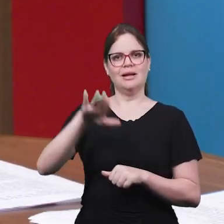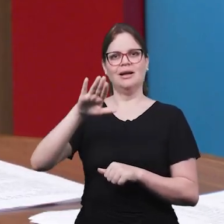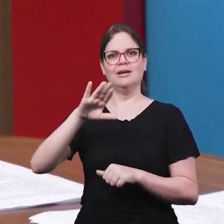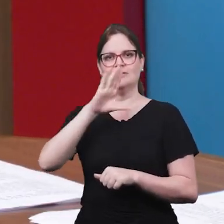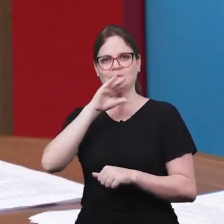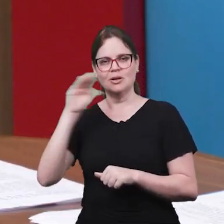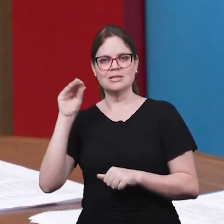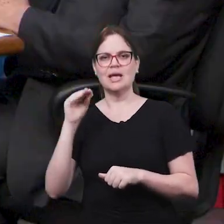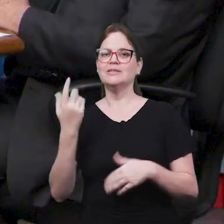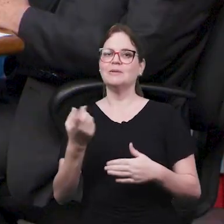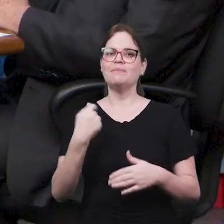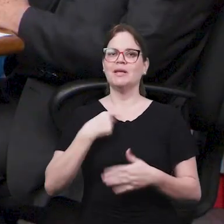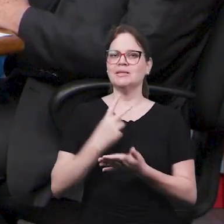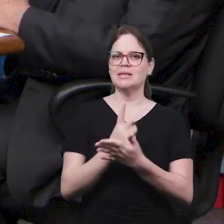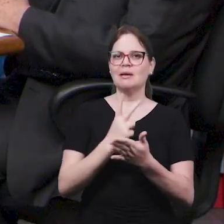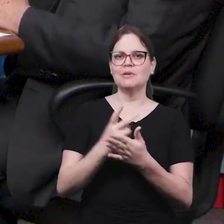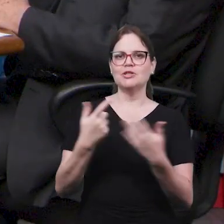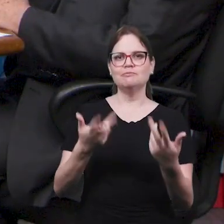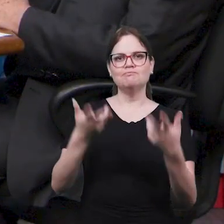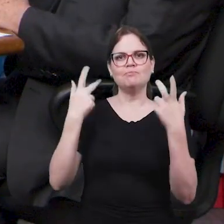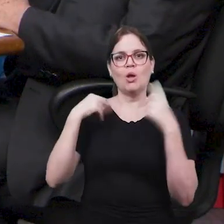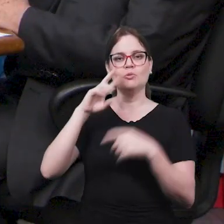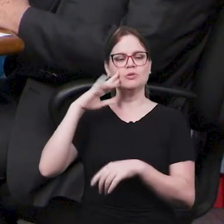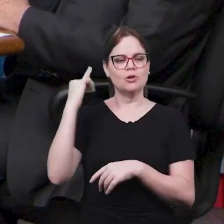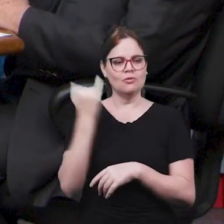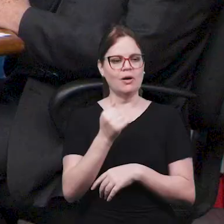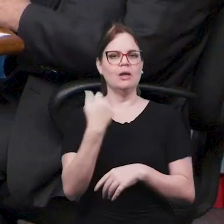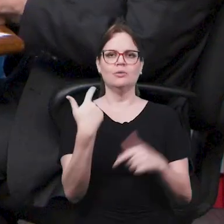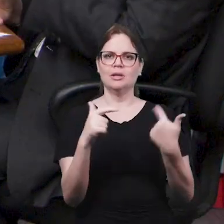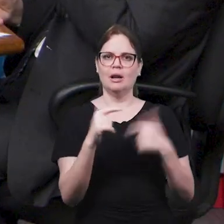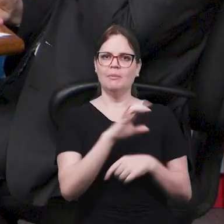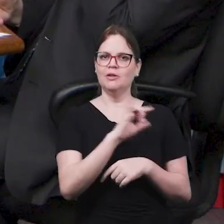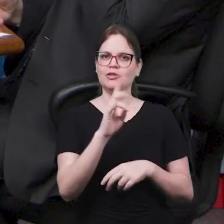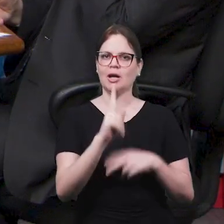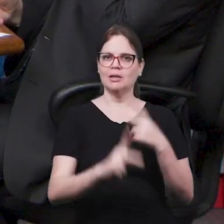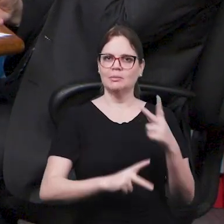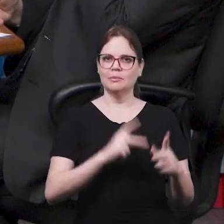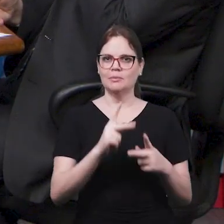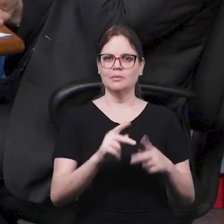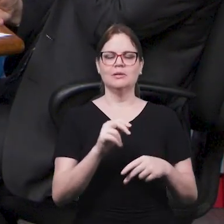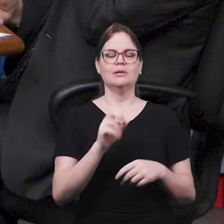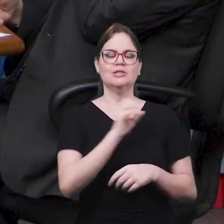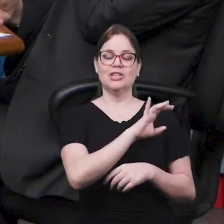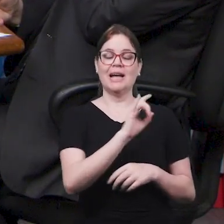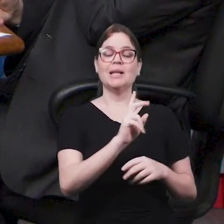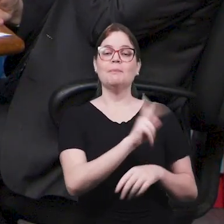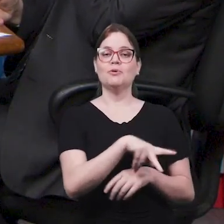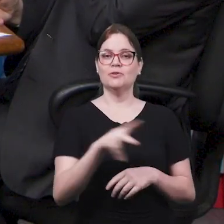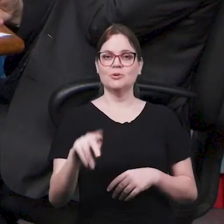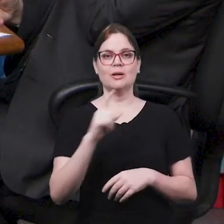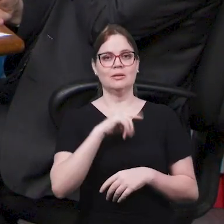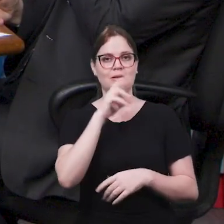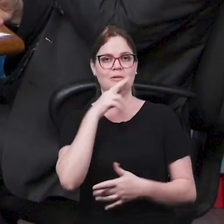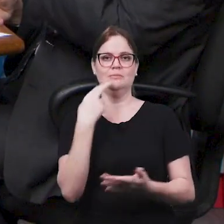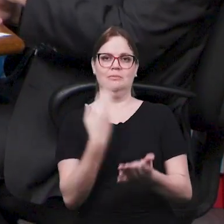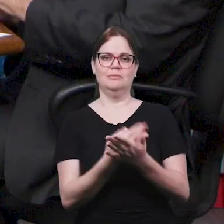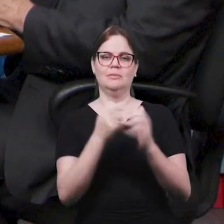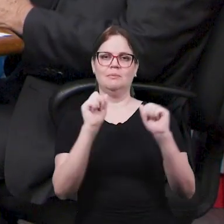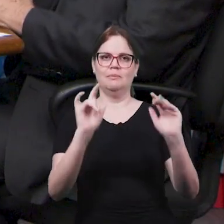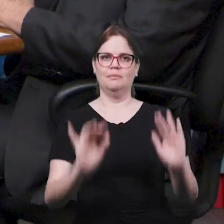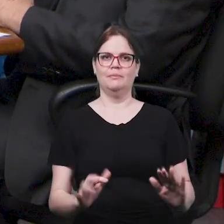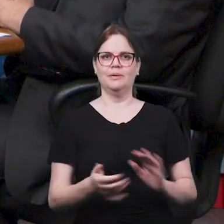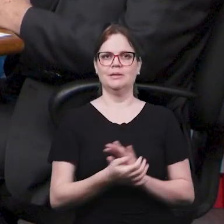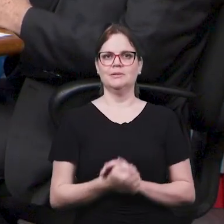recompensa. Isso é verdade, né? E principalmente com relação ao resultado do trabalho, né? Que essa deve ser a maior